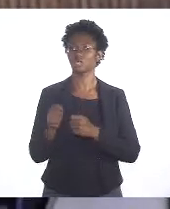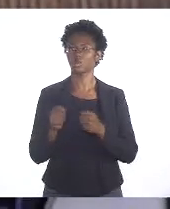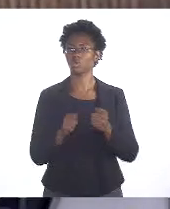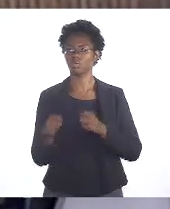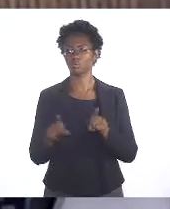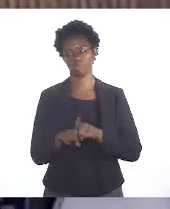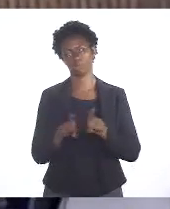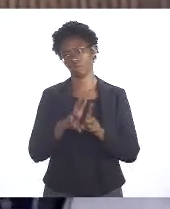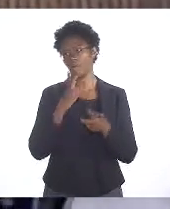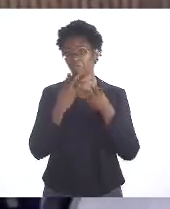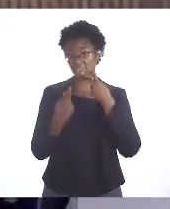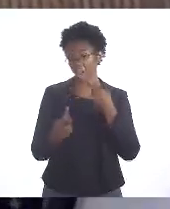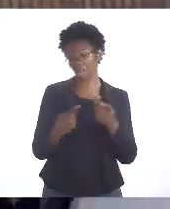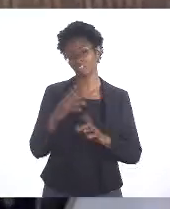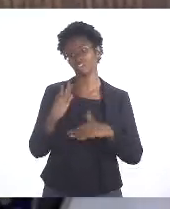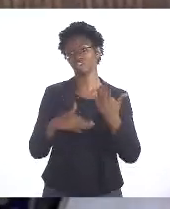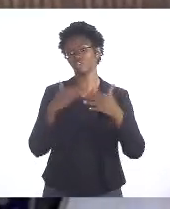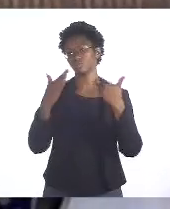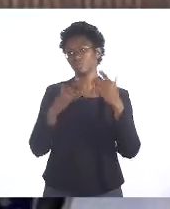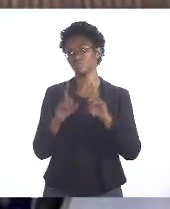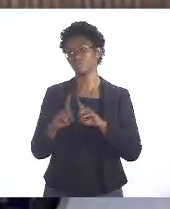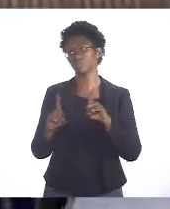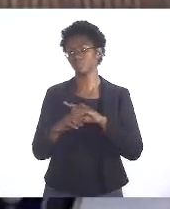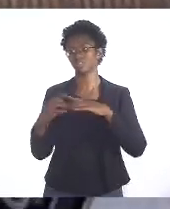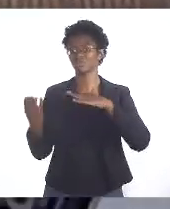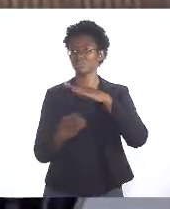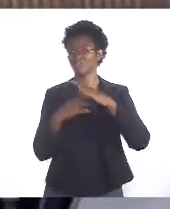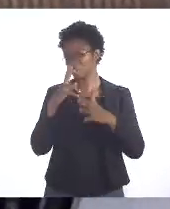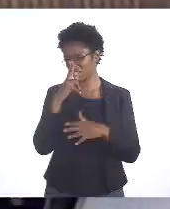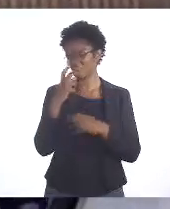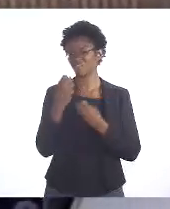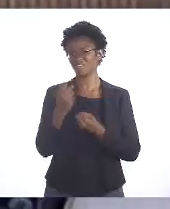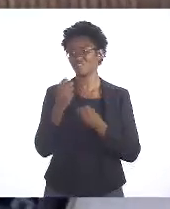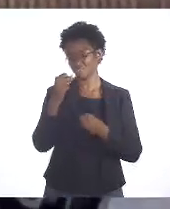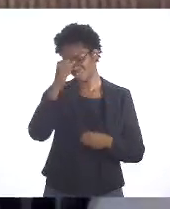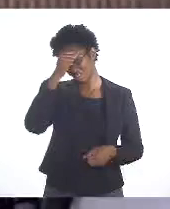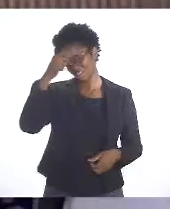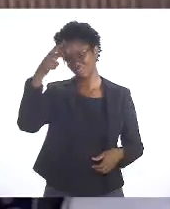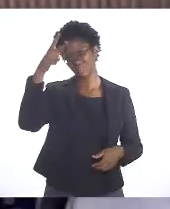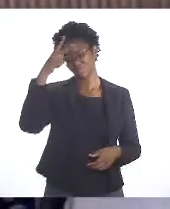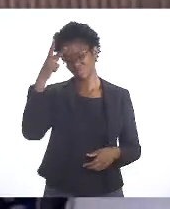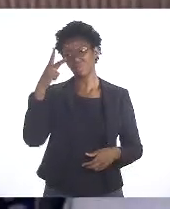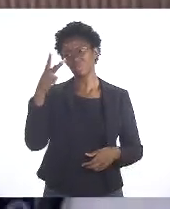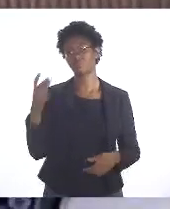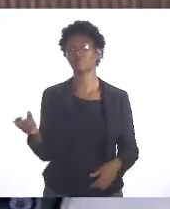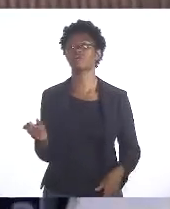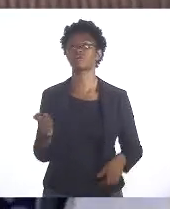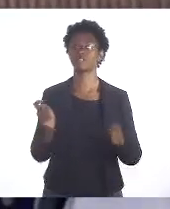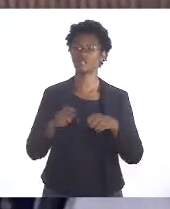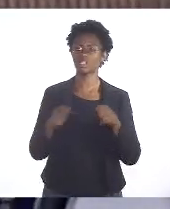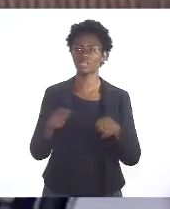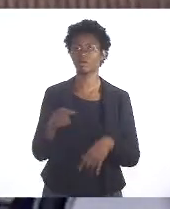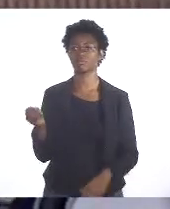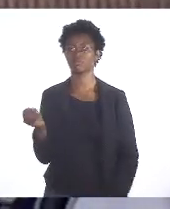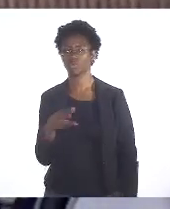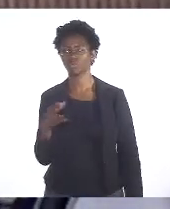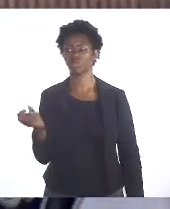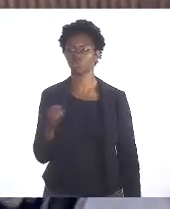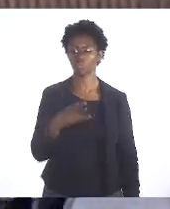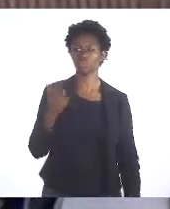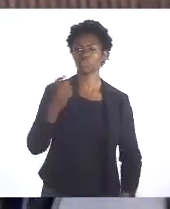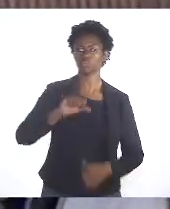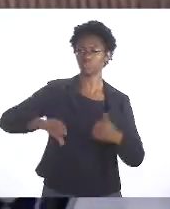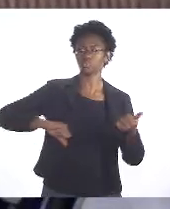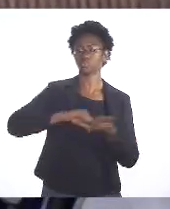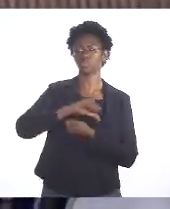de desenvolvimento, ter uma empresa forte pública, com condições de modernização, né, com